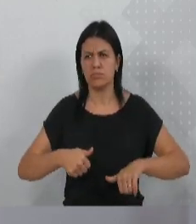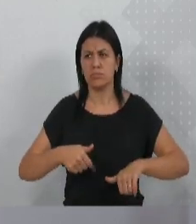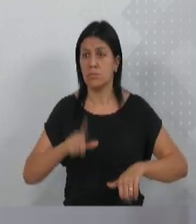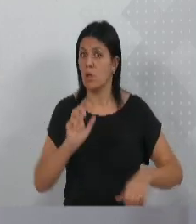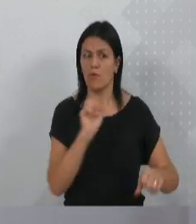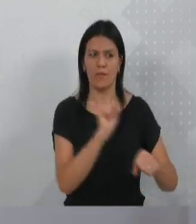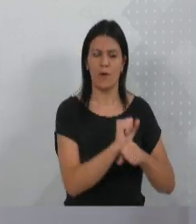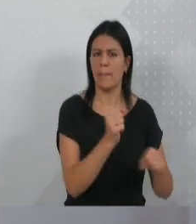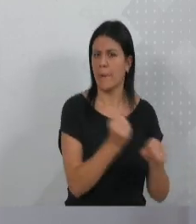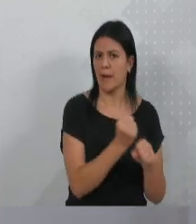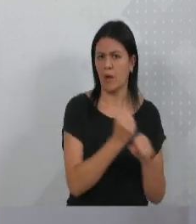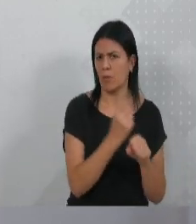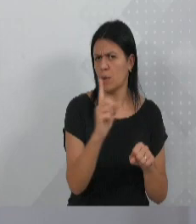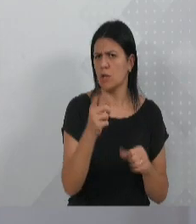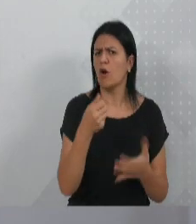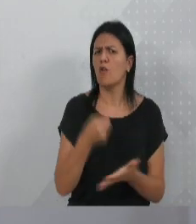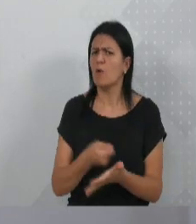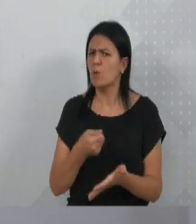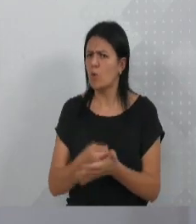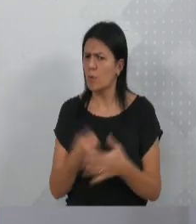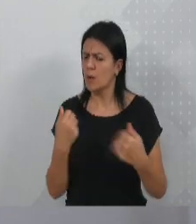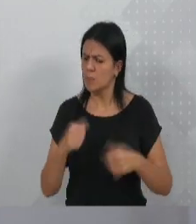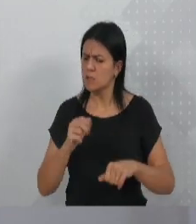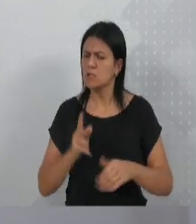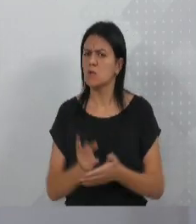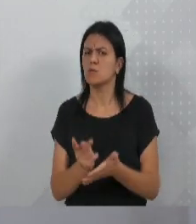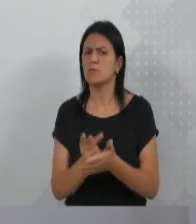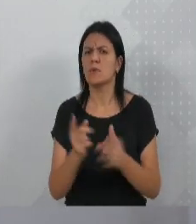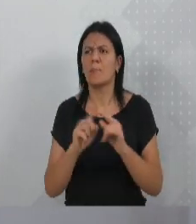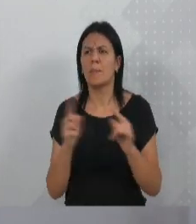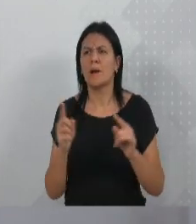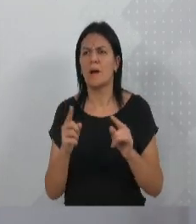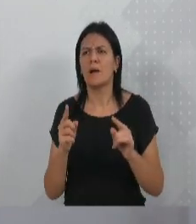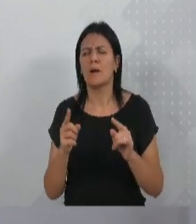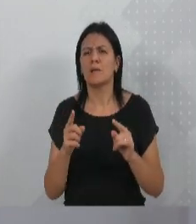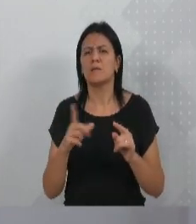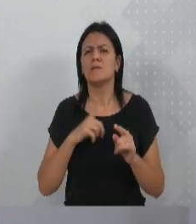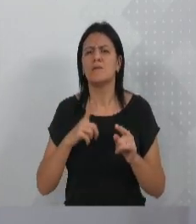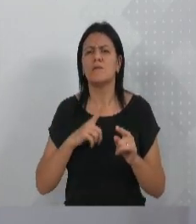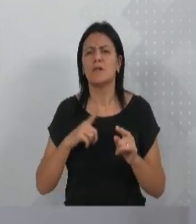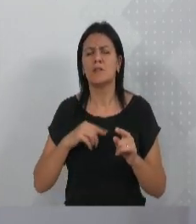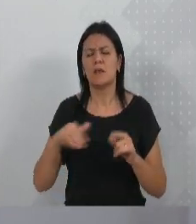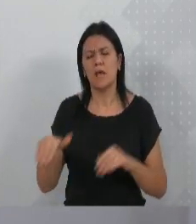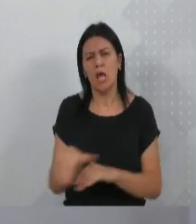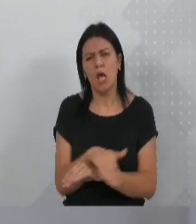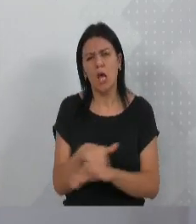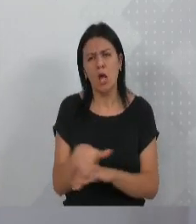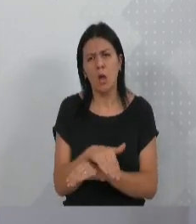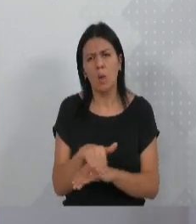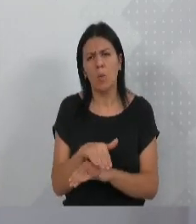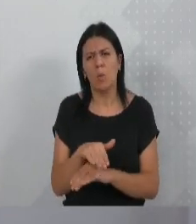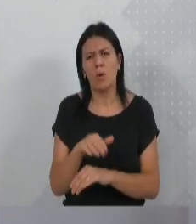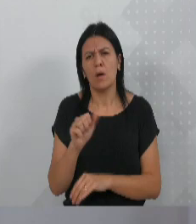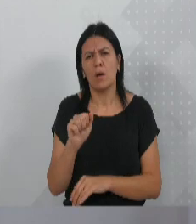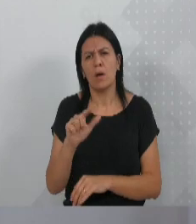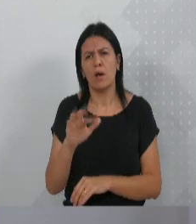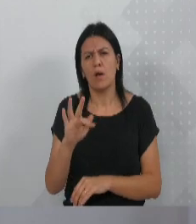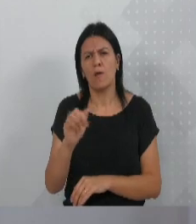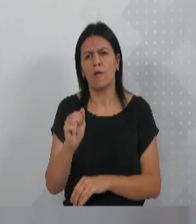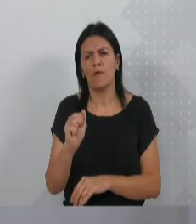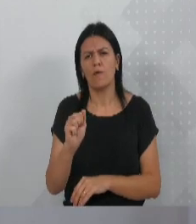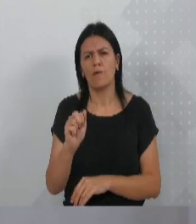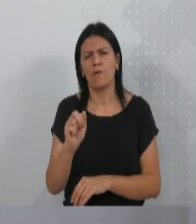nós vamos continuar cobrando É lógico porque ela vai ter que continuar Então vai vir pelo traçado vai sair pela pela rua lá Alfredo morche